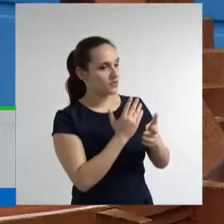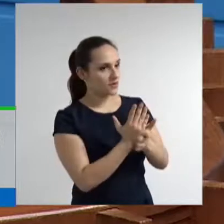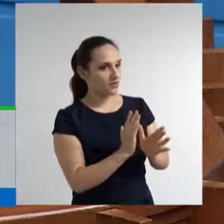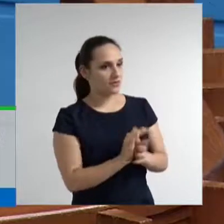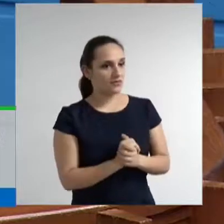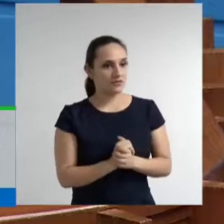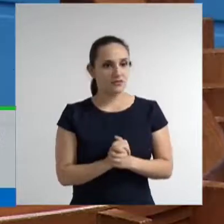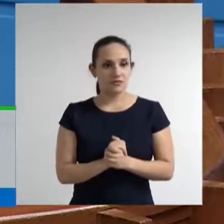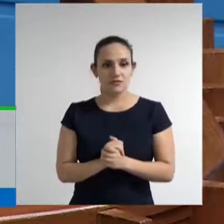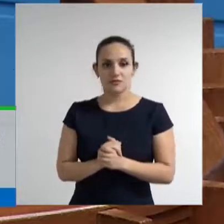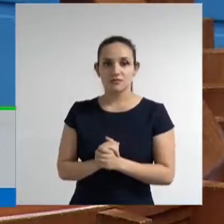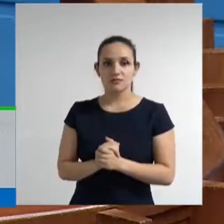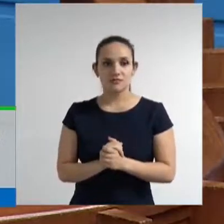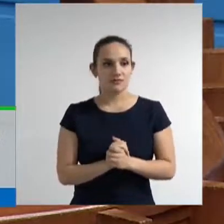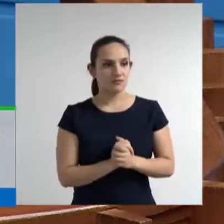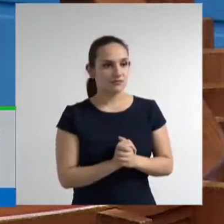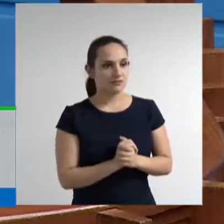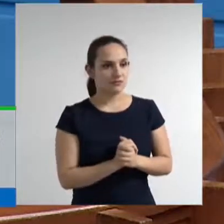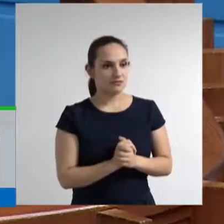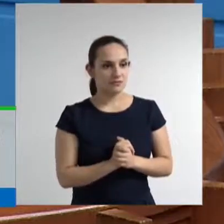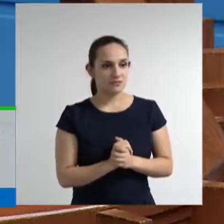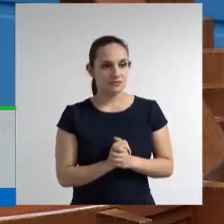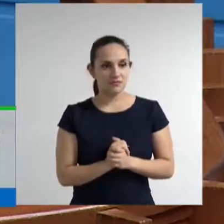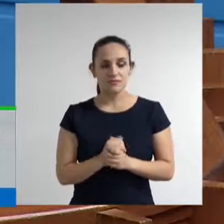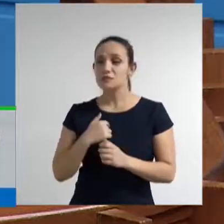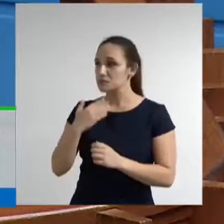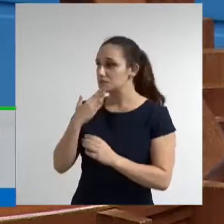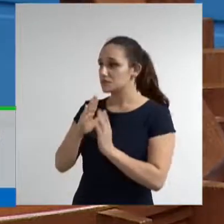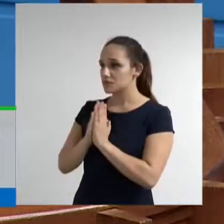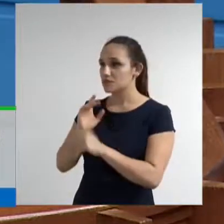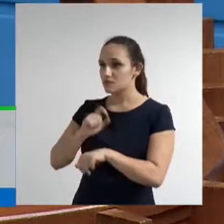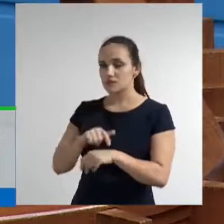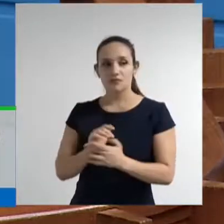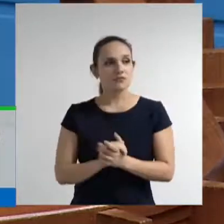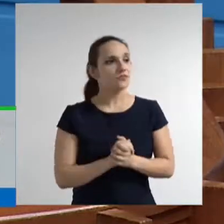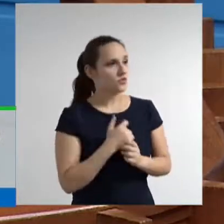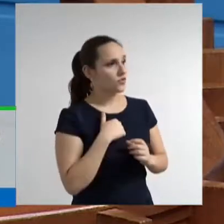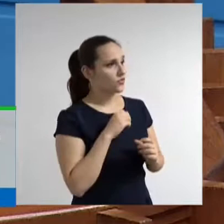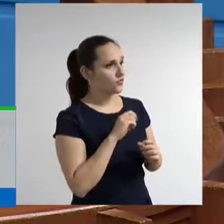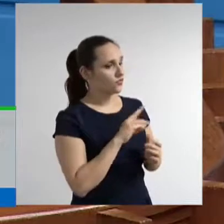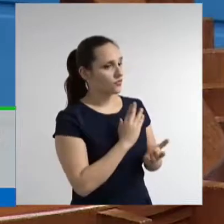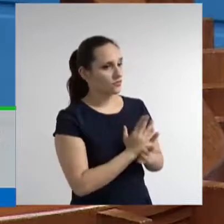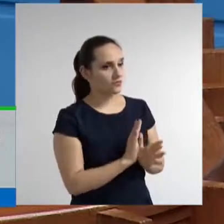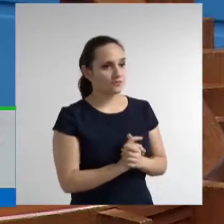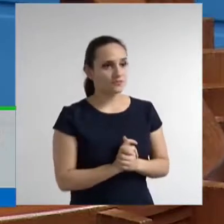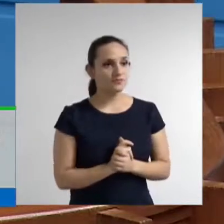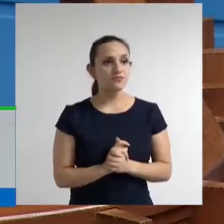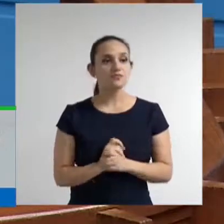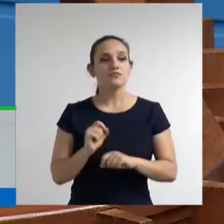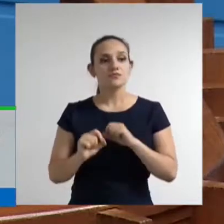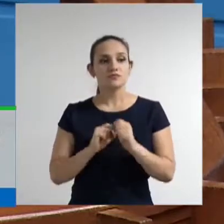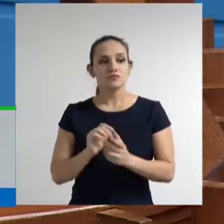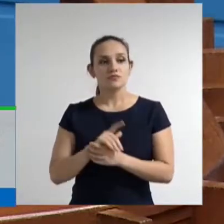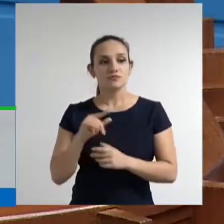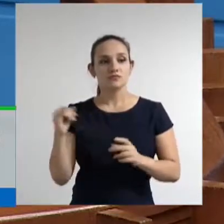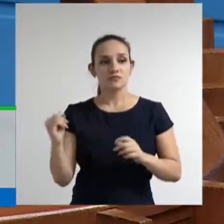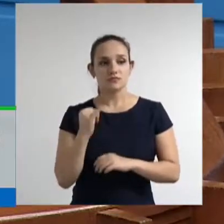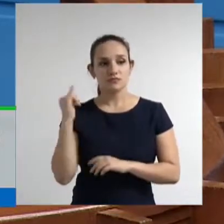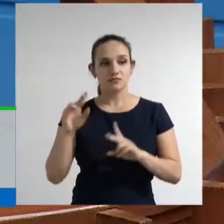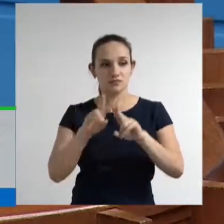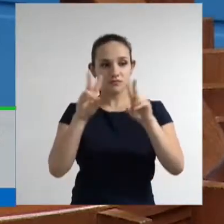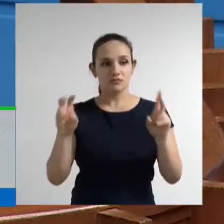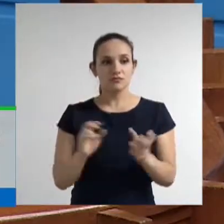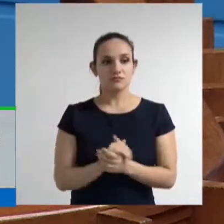tolerância de Vossa Excelência por conta da possibilidade... concluir. Sim, eu já vou concluir. E da importância do assunto, deputado